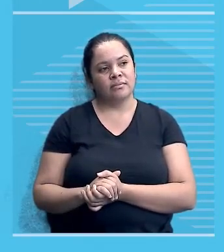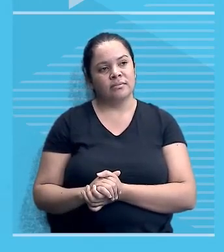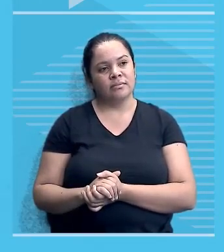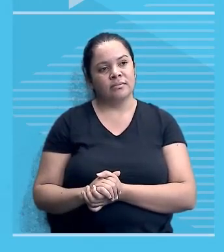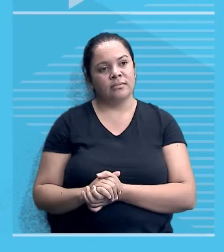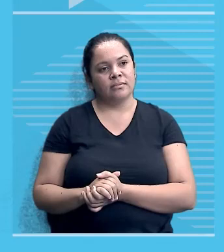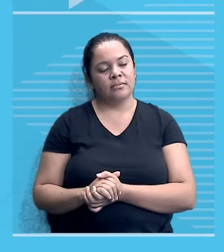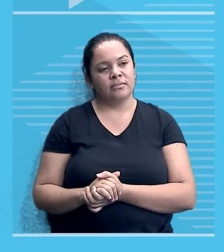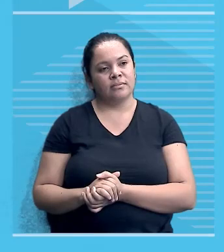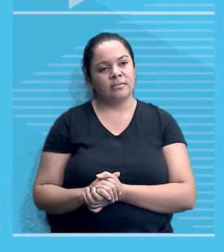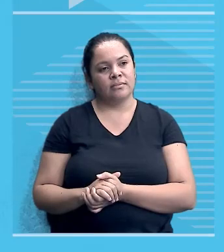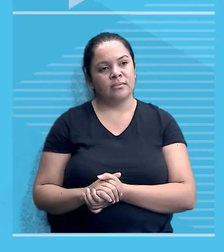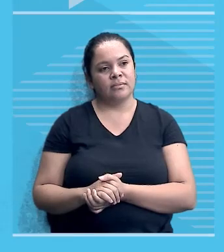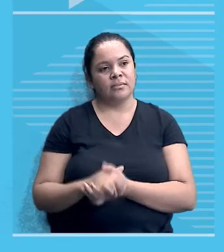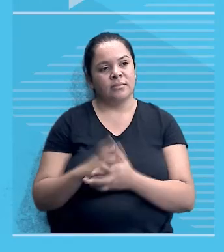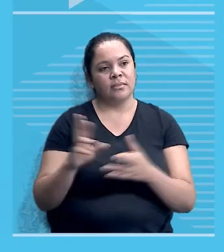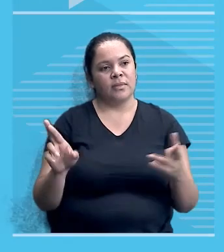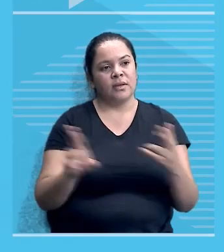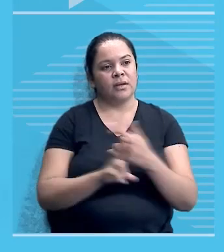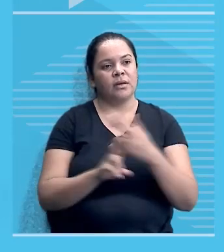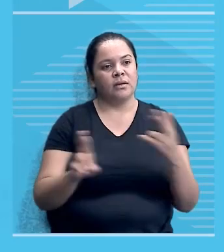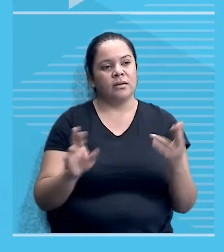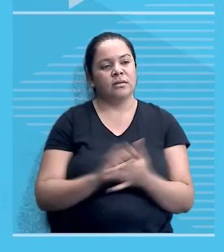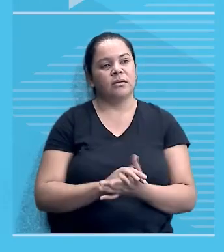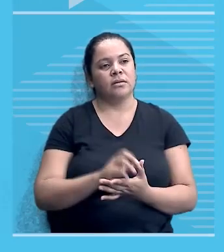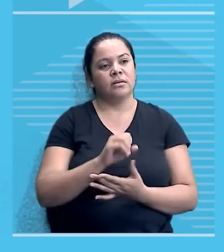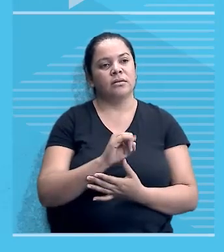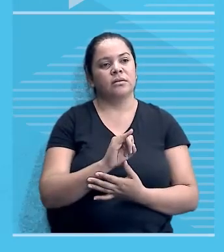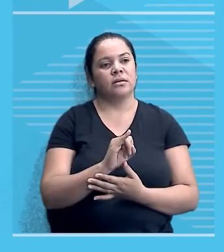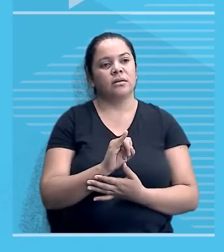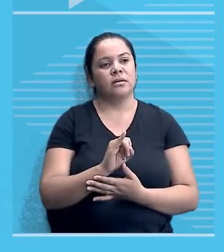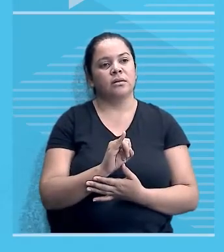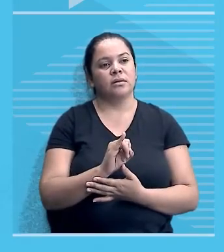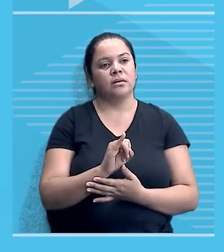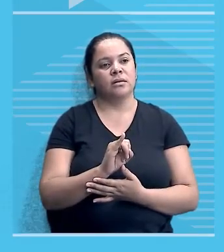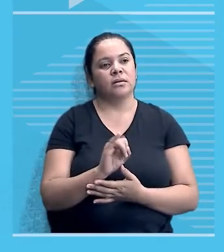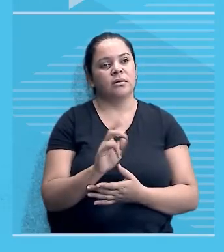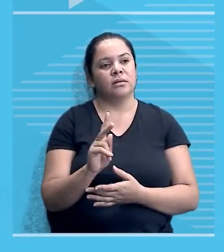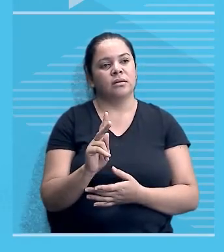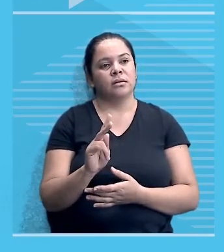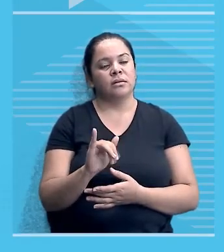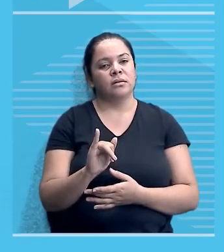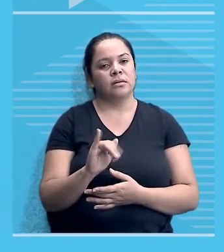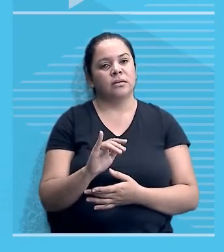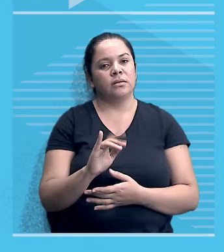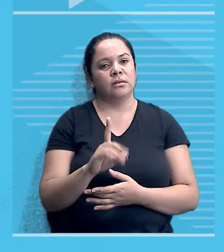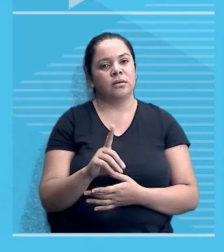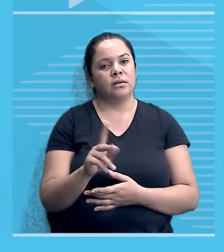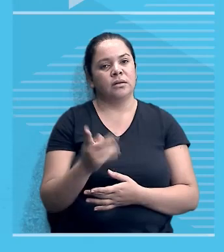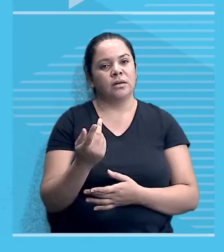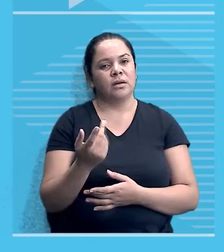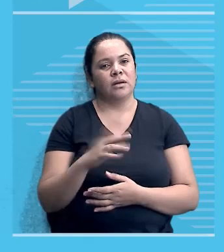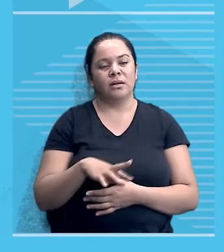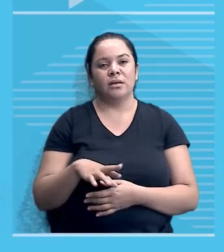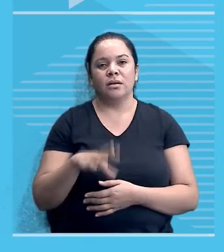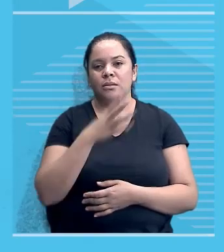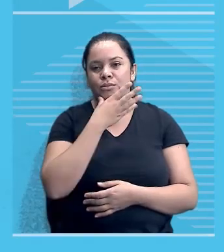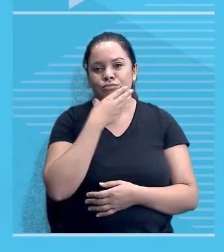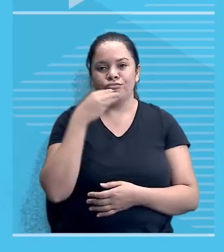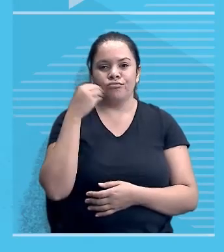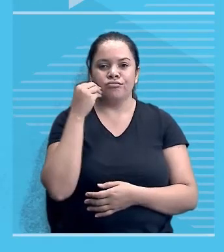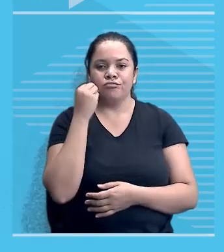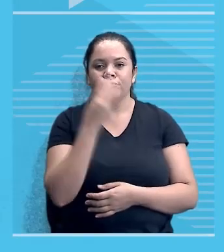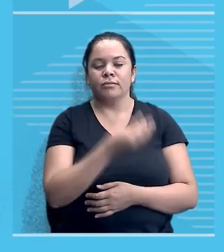por exemplo a IDH né e índice de desenvolvimento humano a questão da qualidade de vida questão do